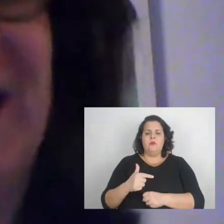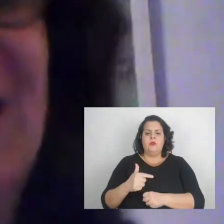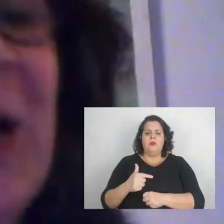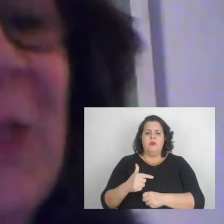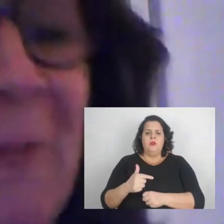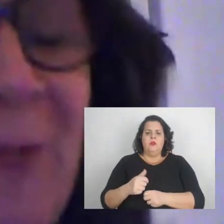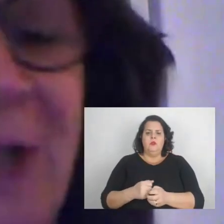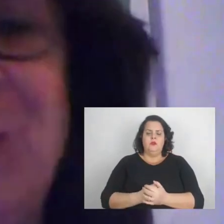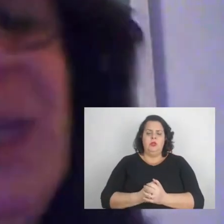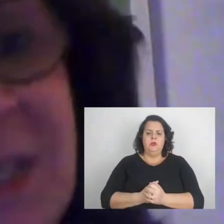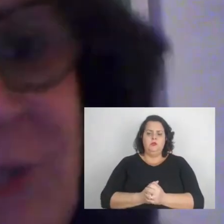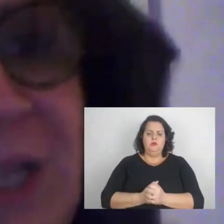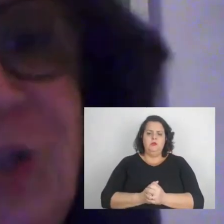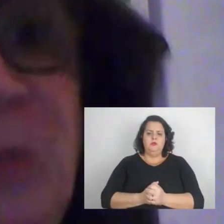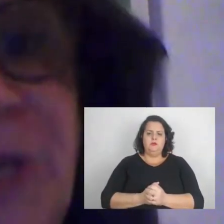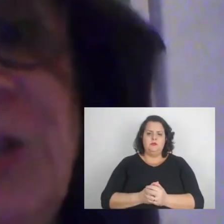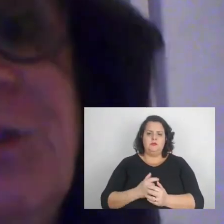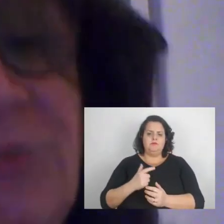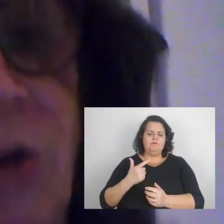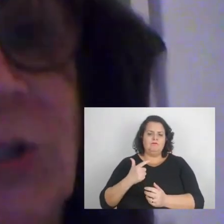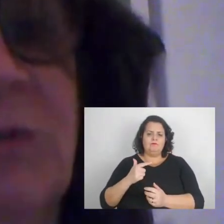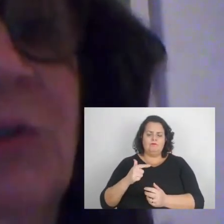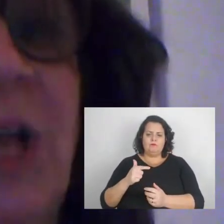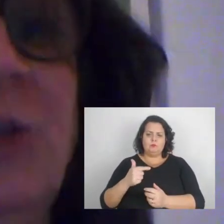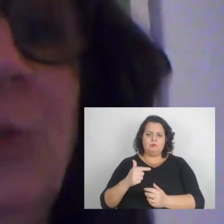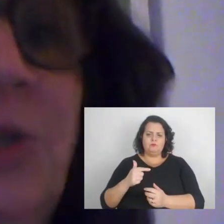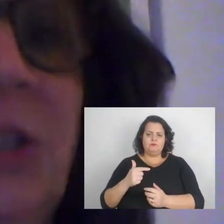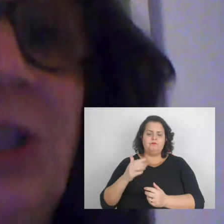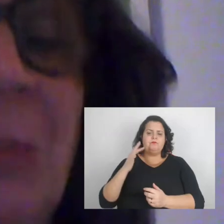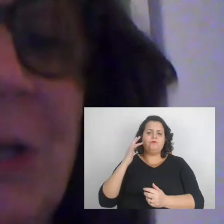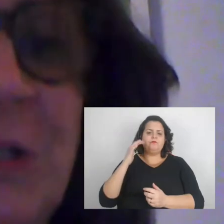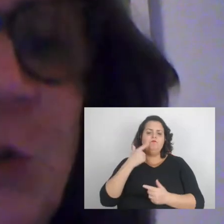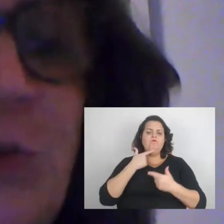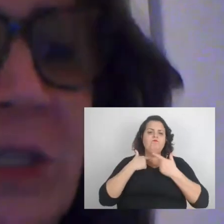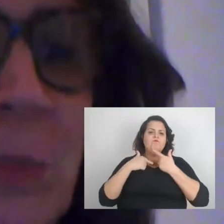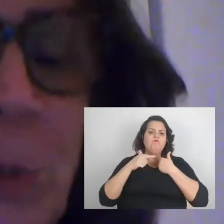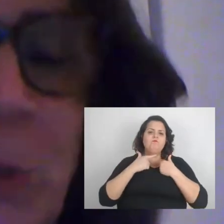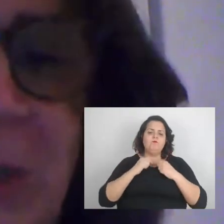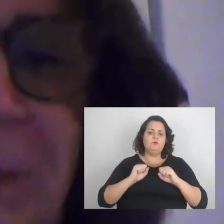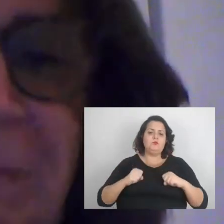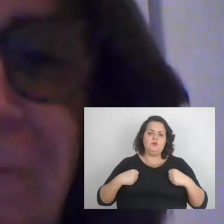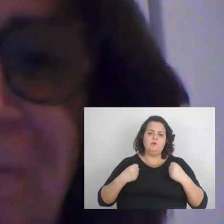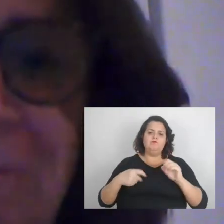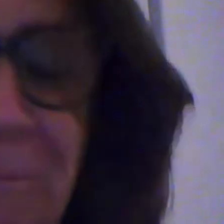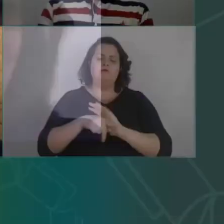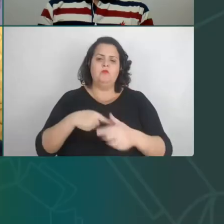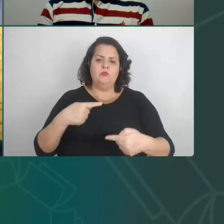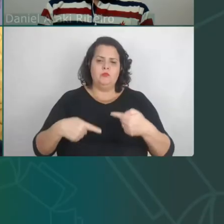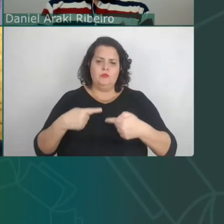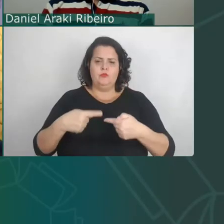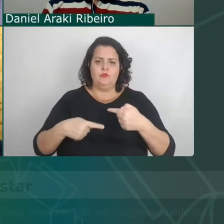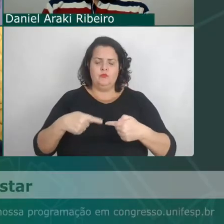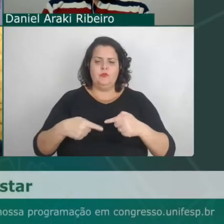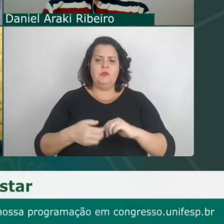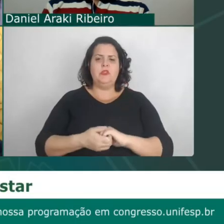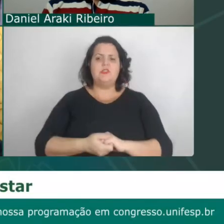acusar na parte política, evidentemente falta vontade política para resolver esse problema.